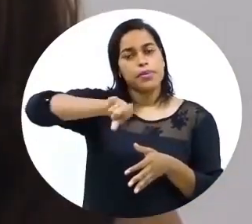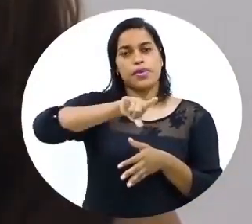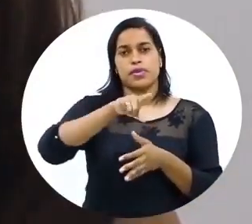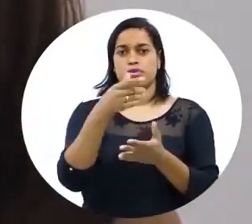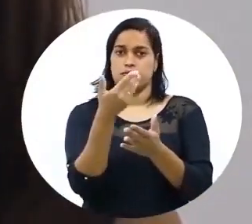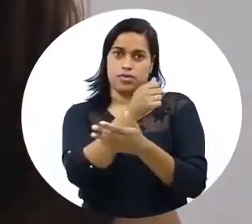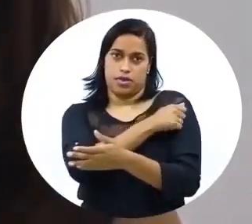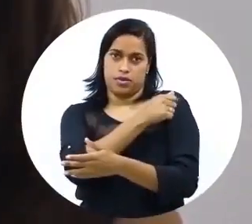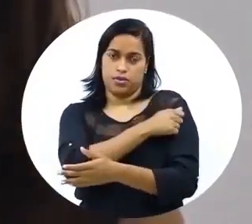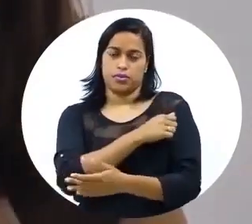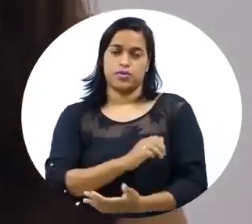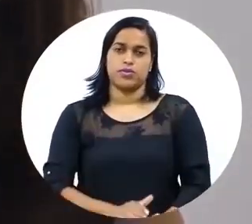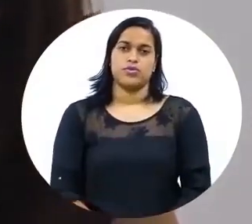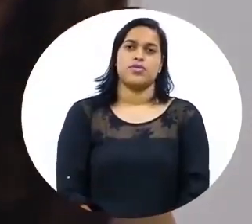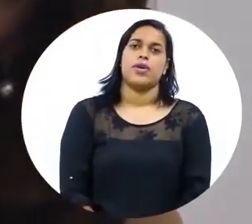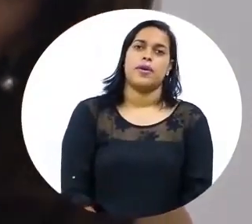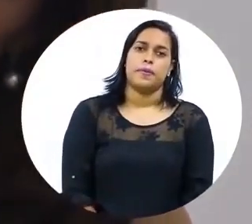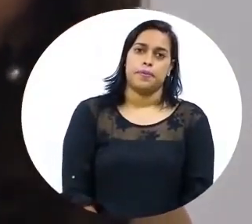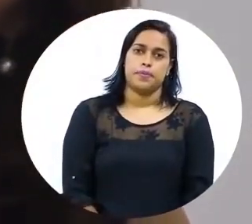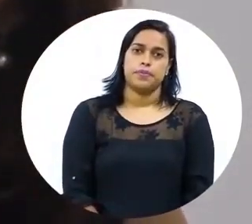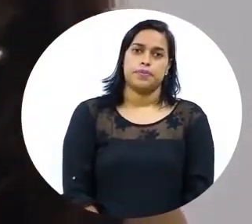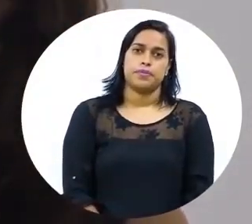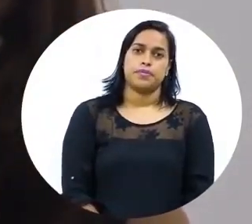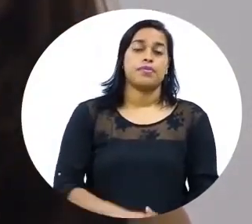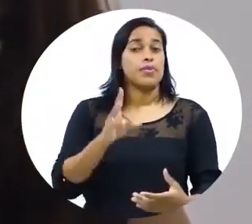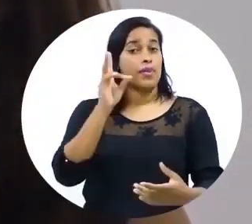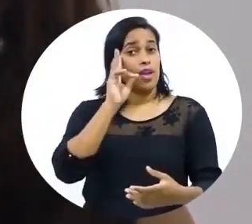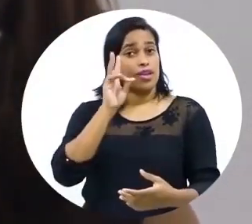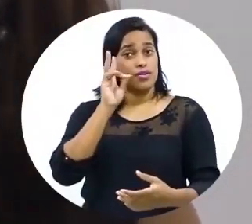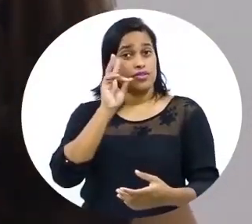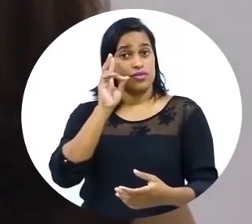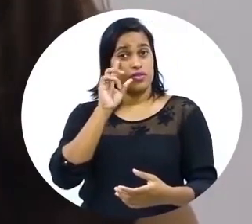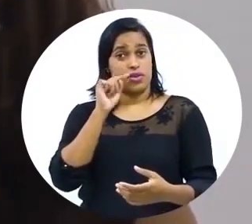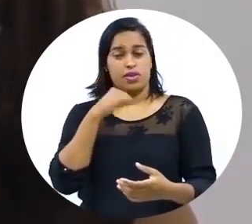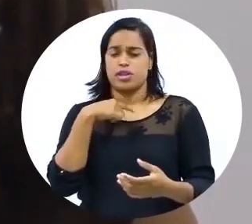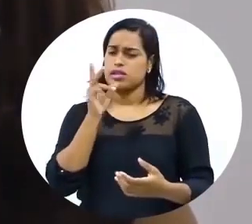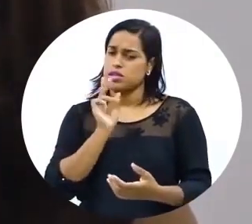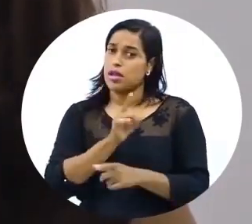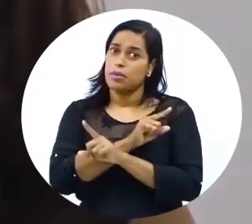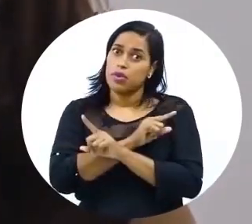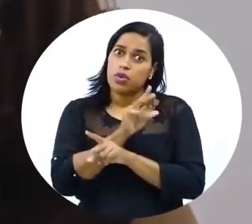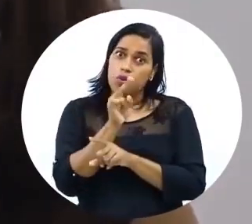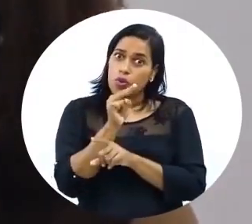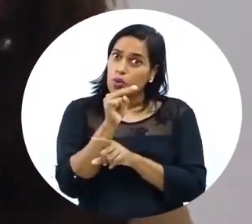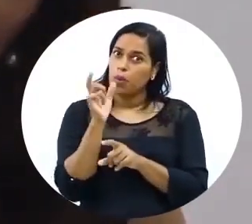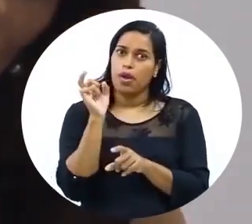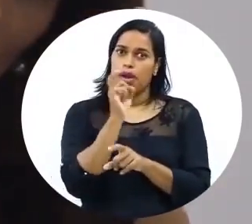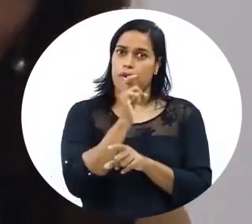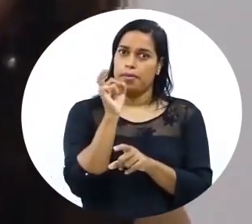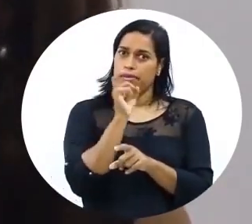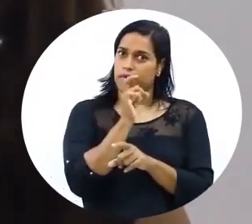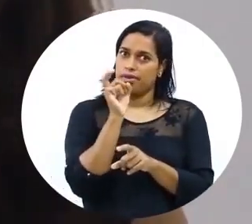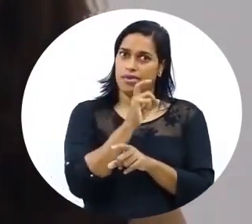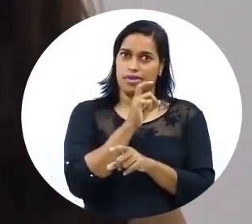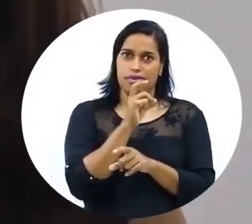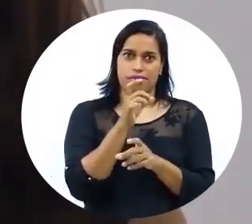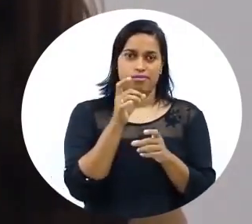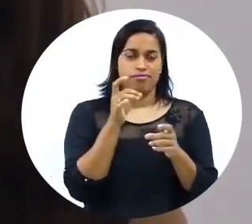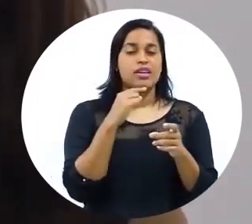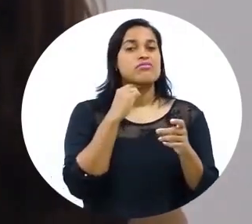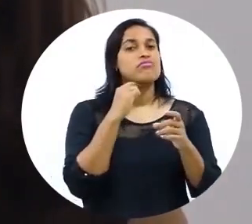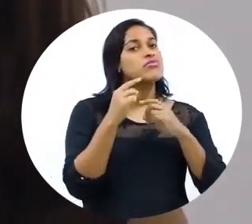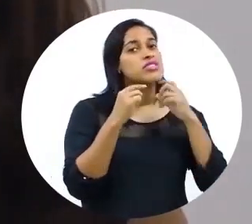nossos estudantes? Vou voltar à história do não mentir, que você vai ser pego e aí vai terminar